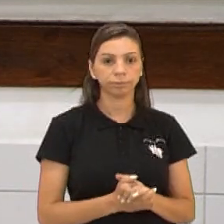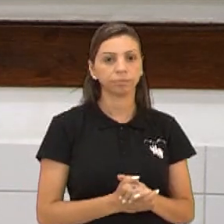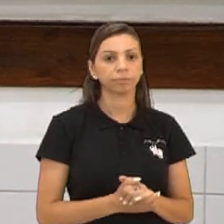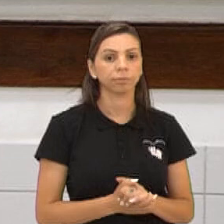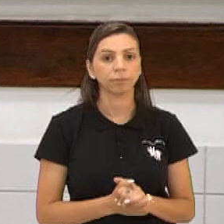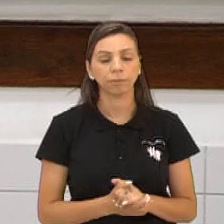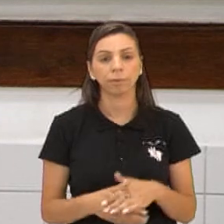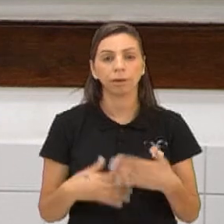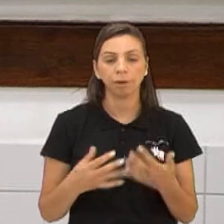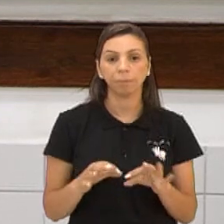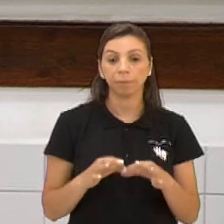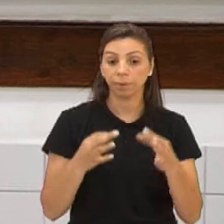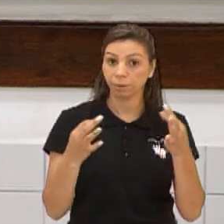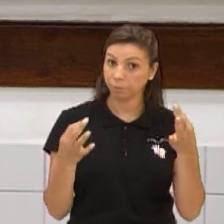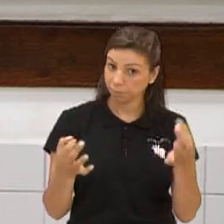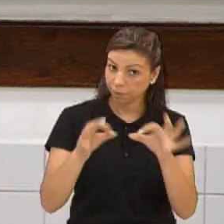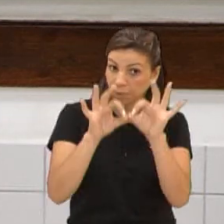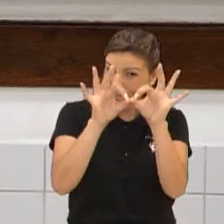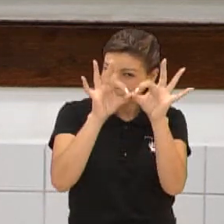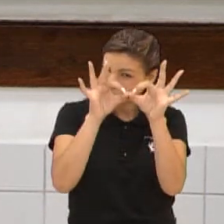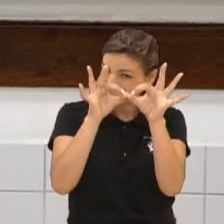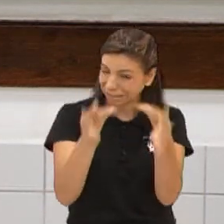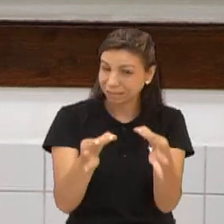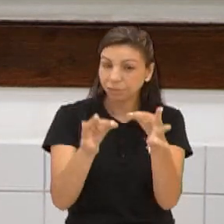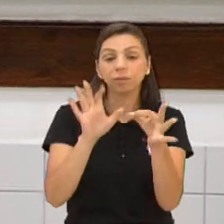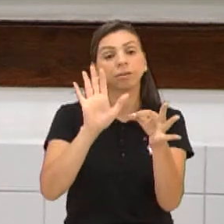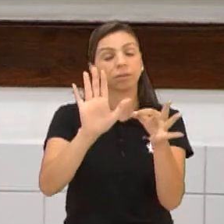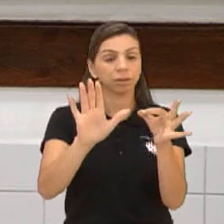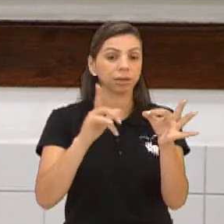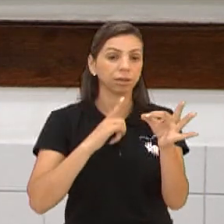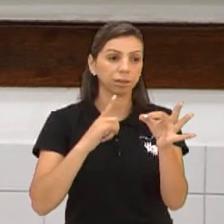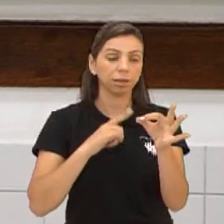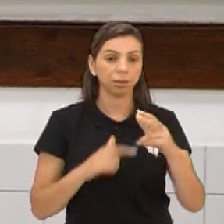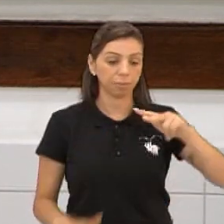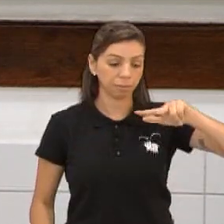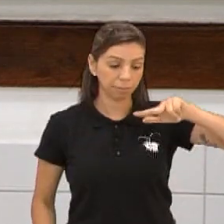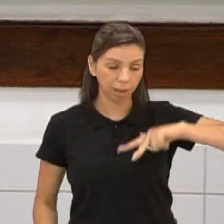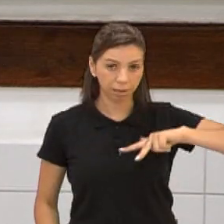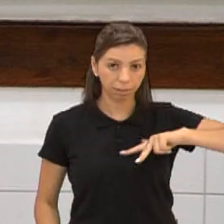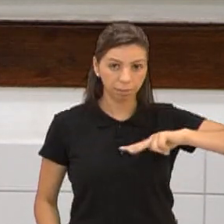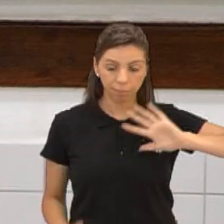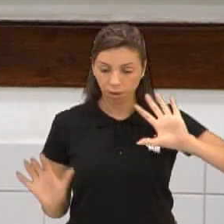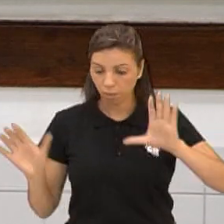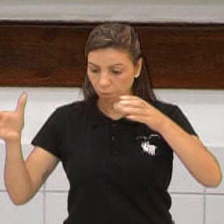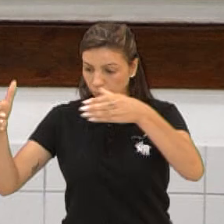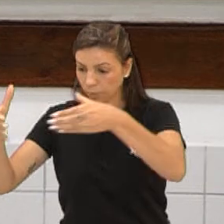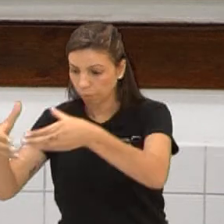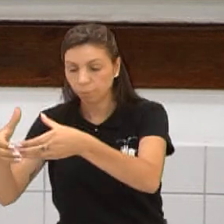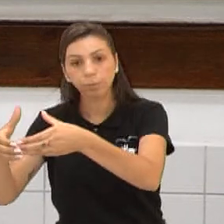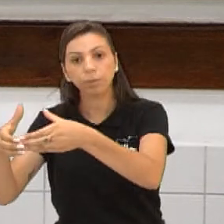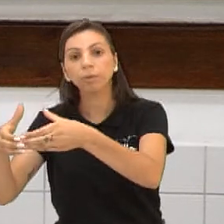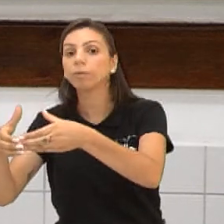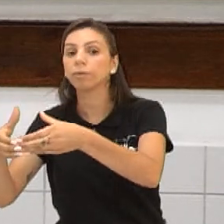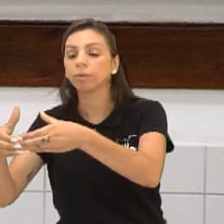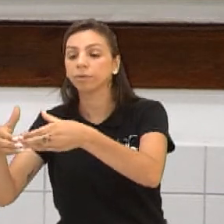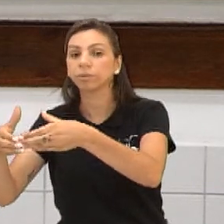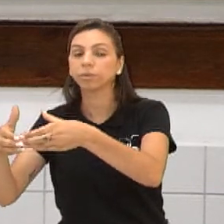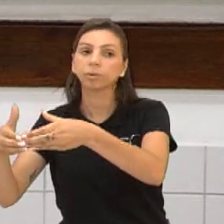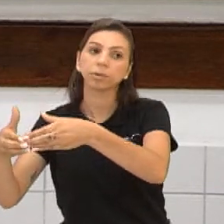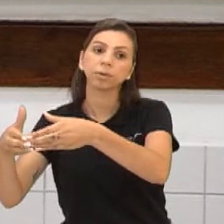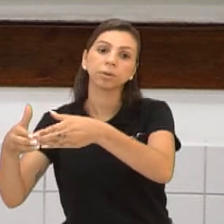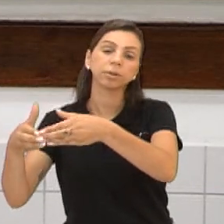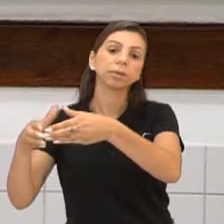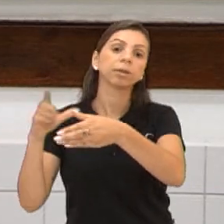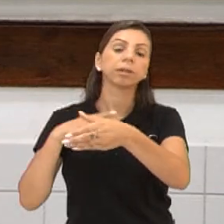então quando eu simplificando bem e simplificadamente não é o parto dos particulares para uma sentença Universal eu tenho